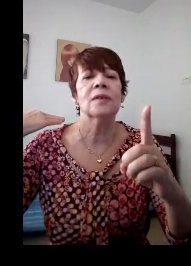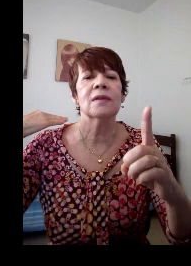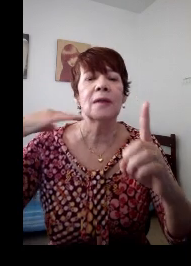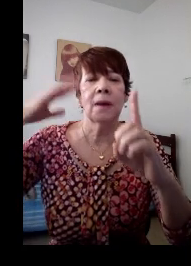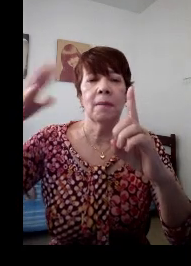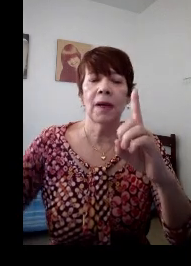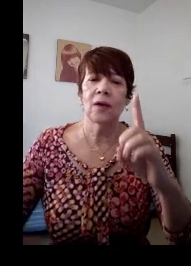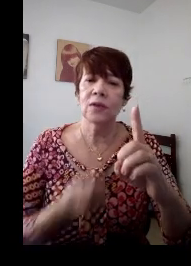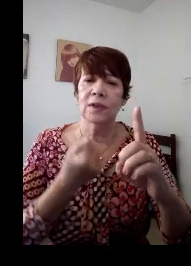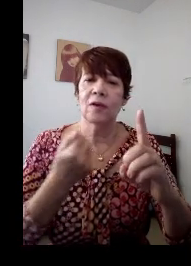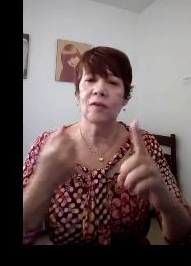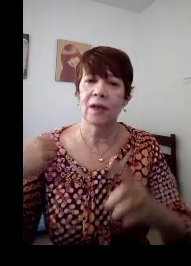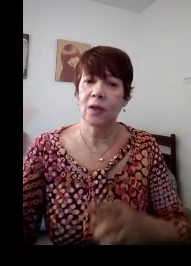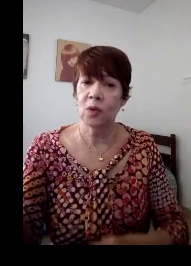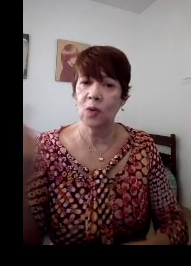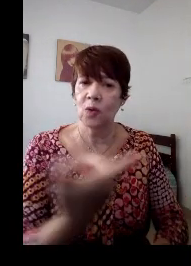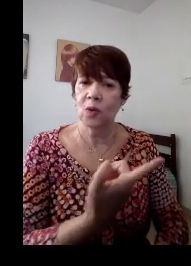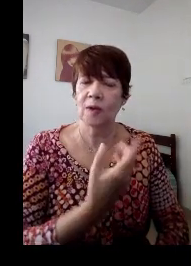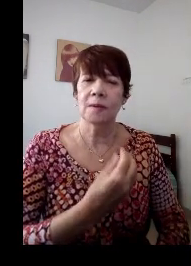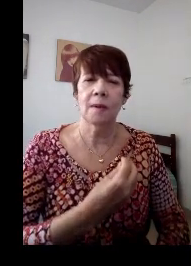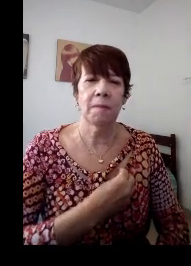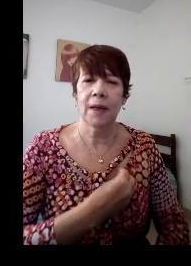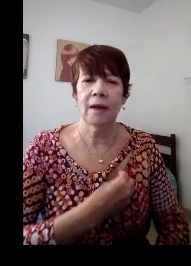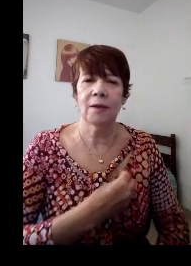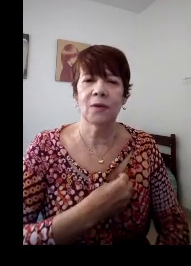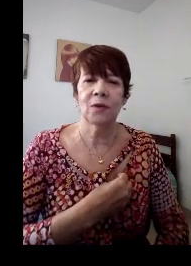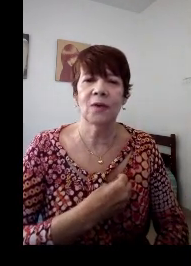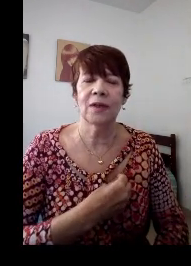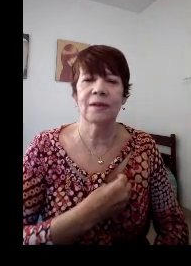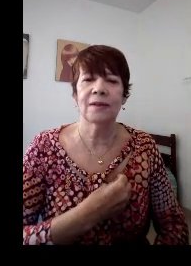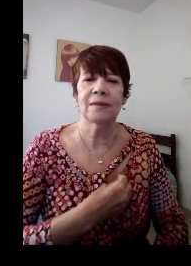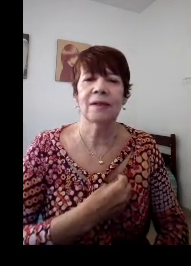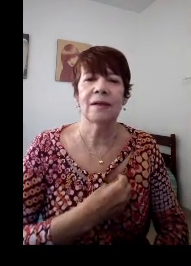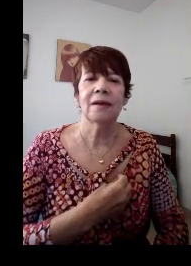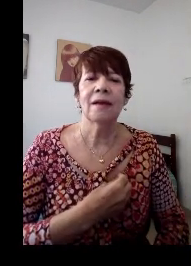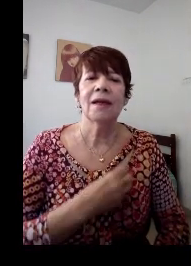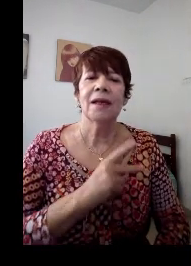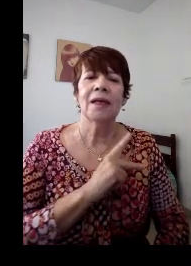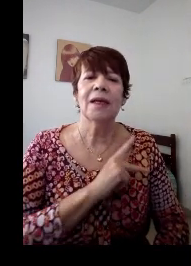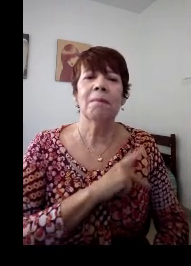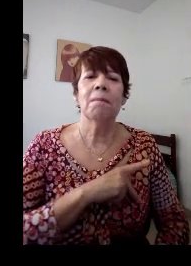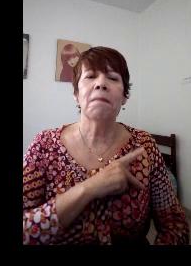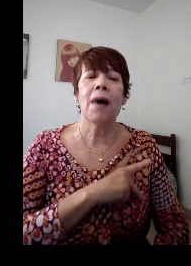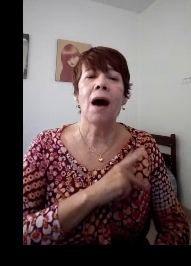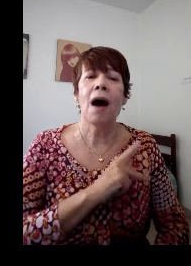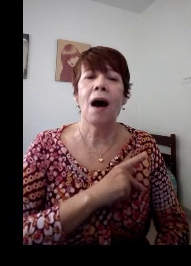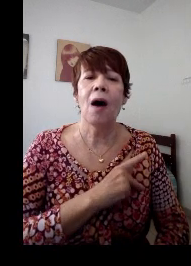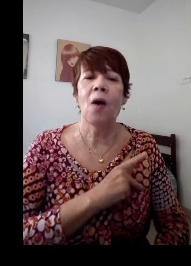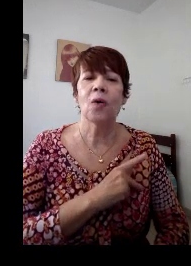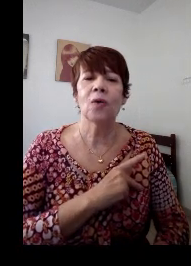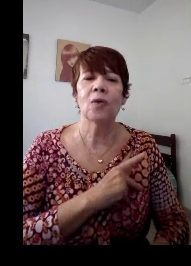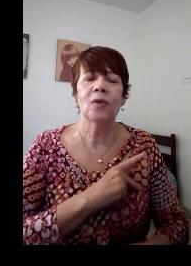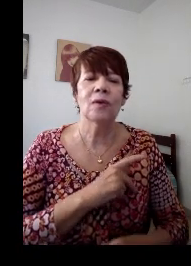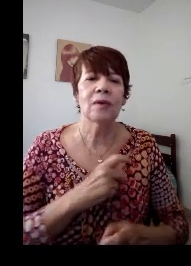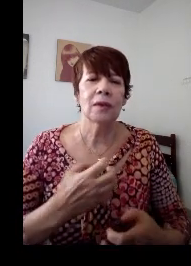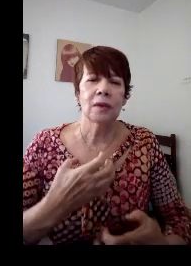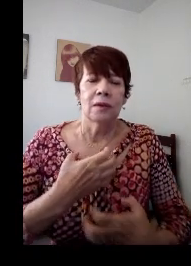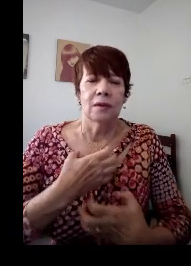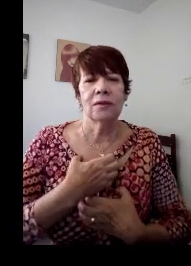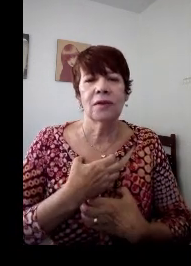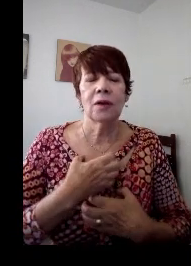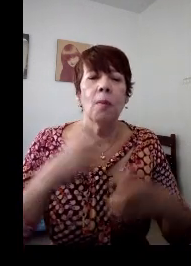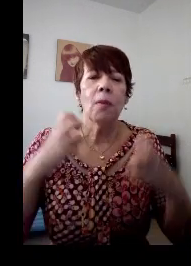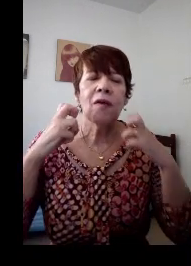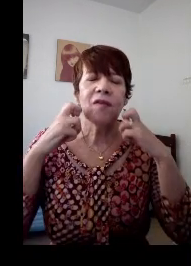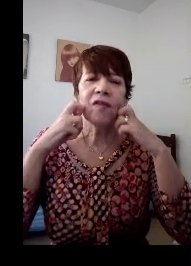lá na segunda carta de Paulo aos Coríntios, que ele se sentia constrangido,